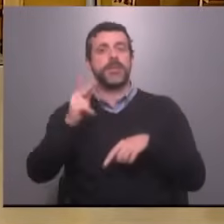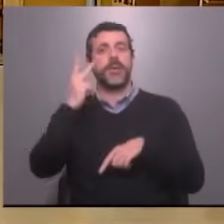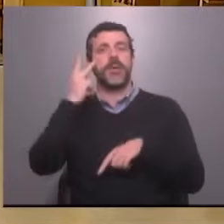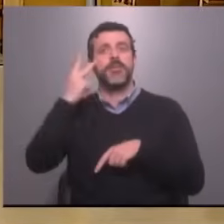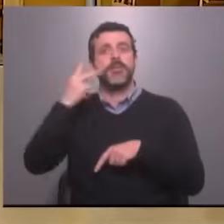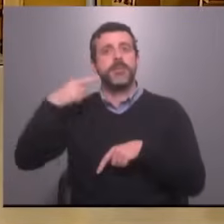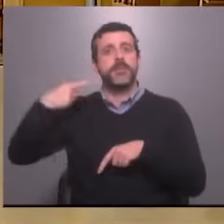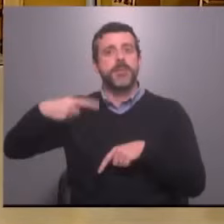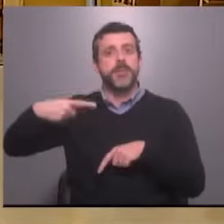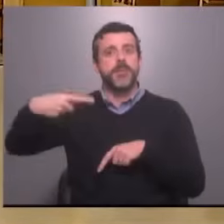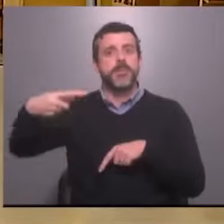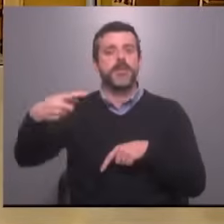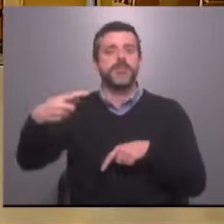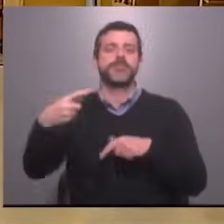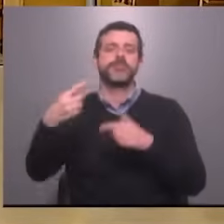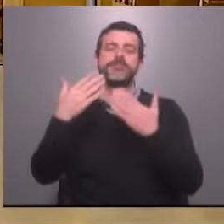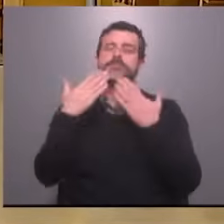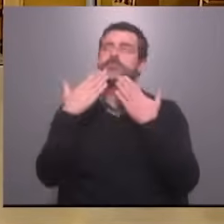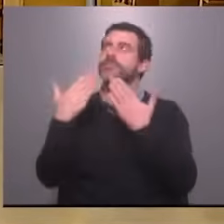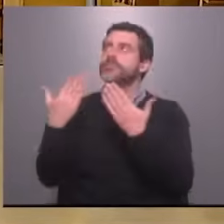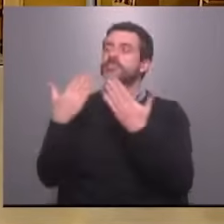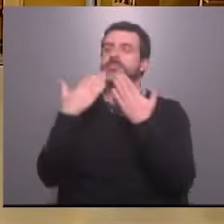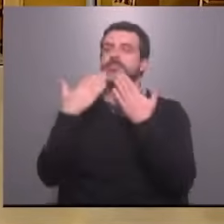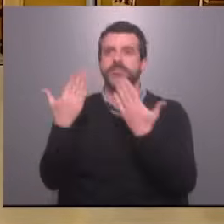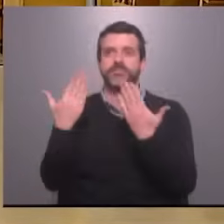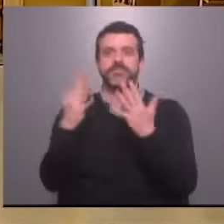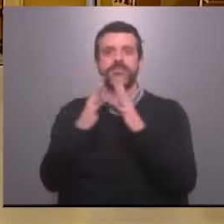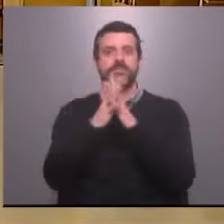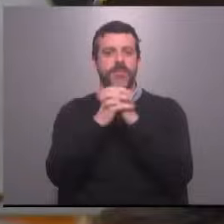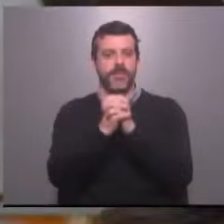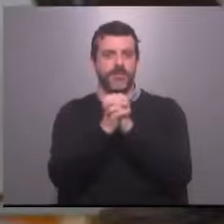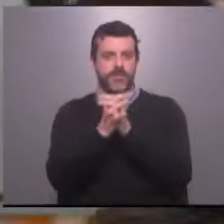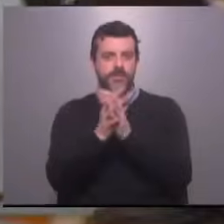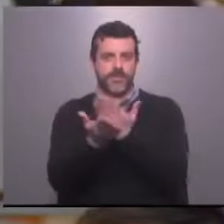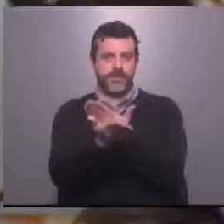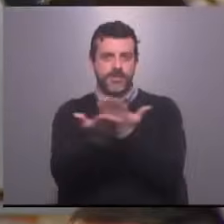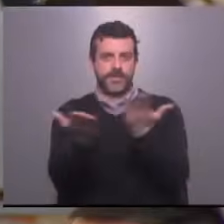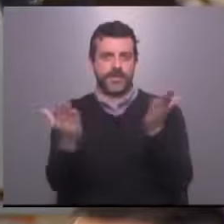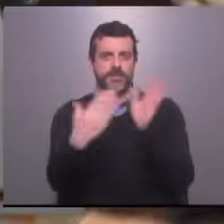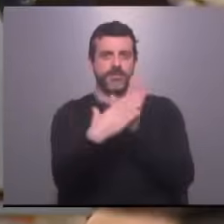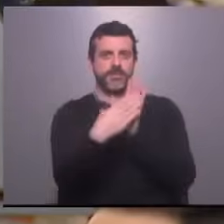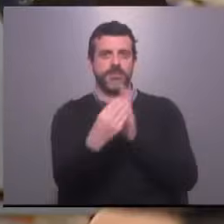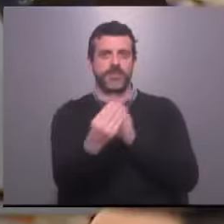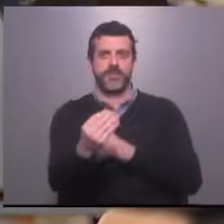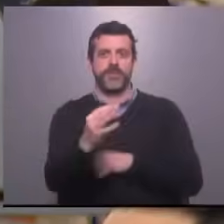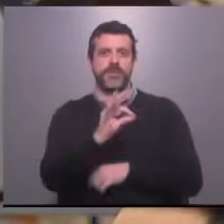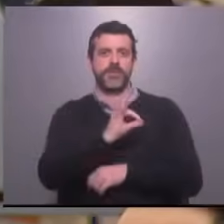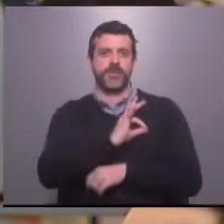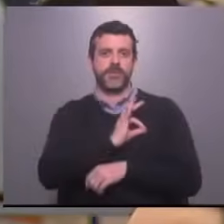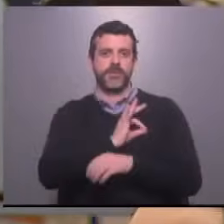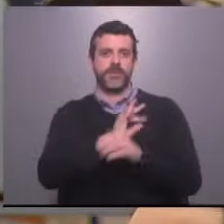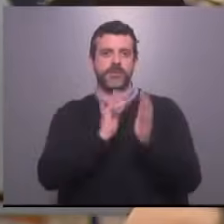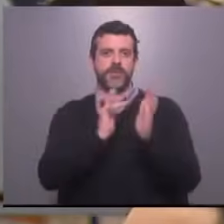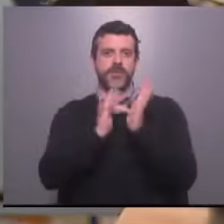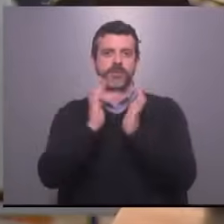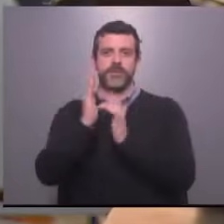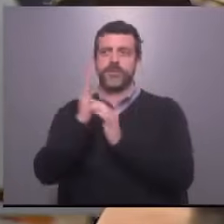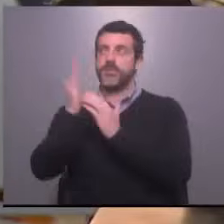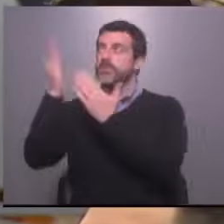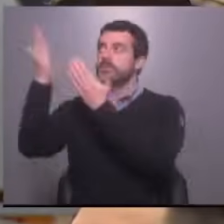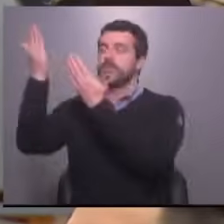mal e a viver em contínua ação de graças. Oremos.